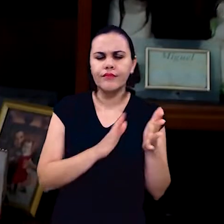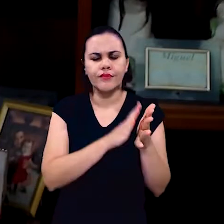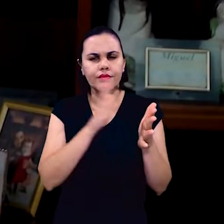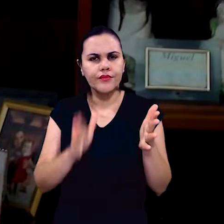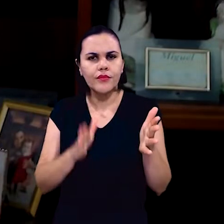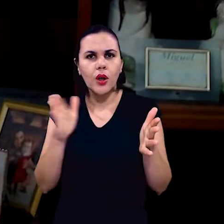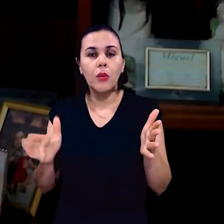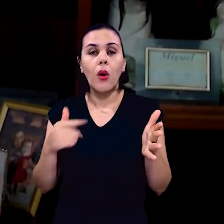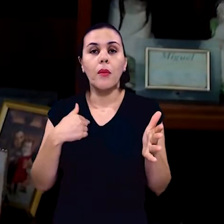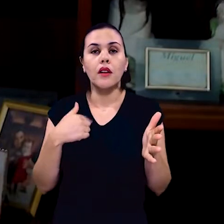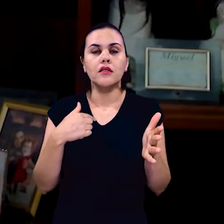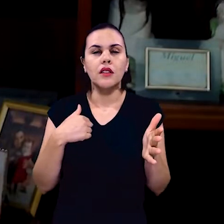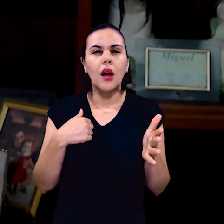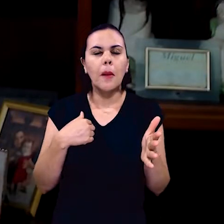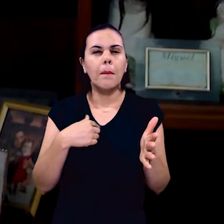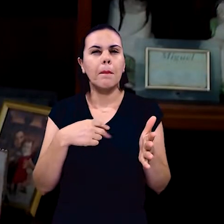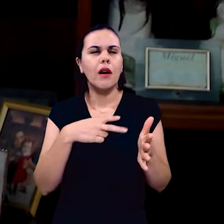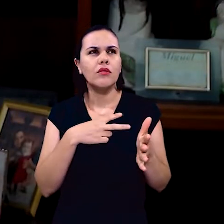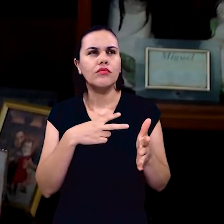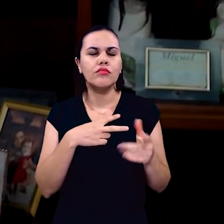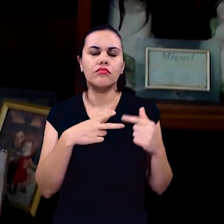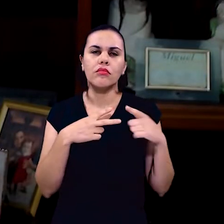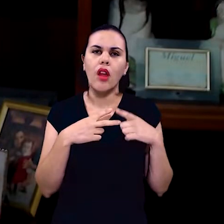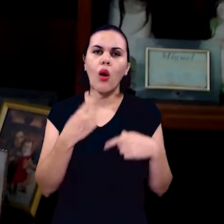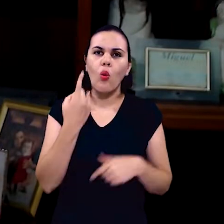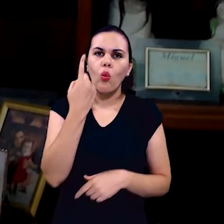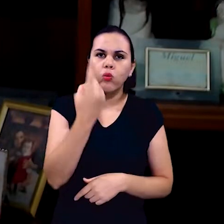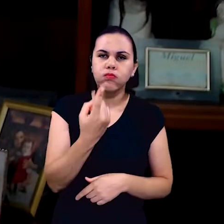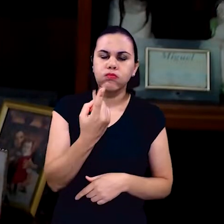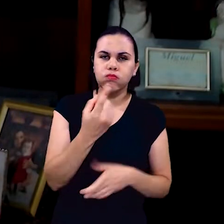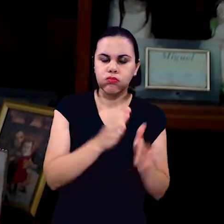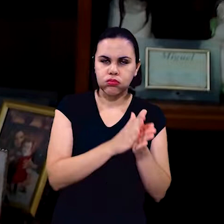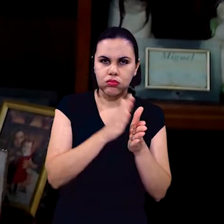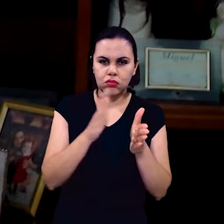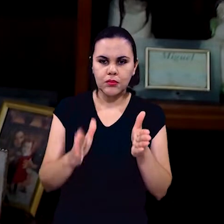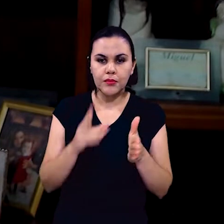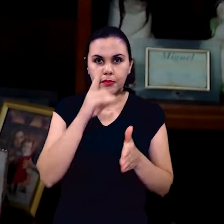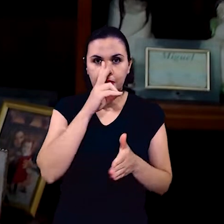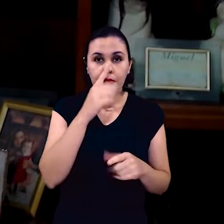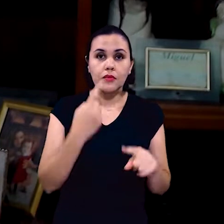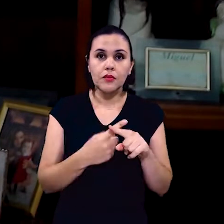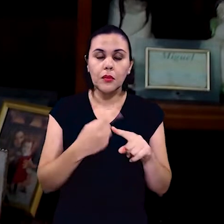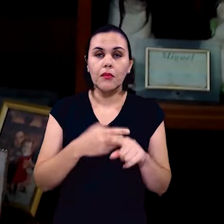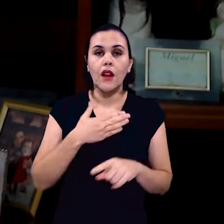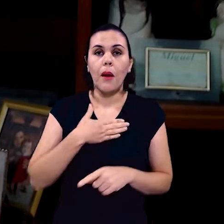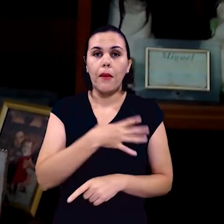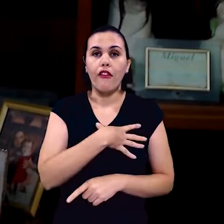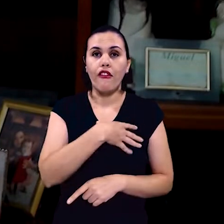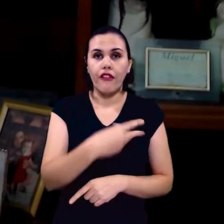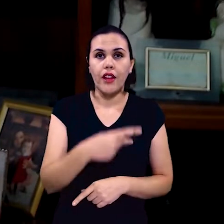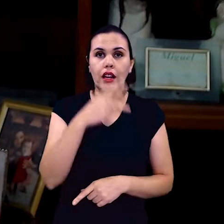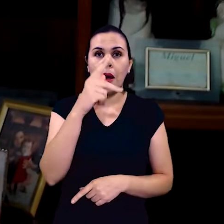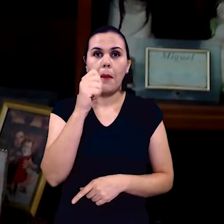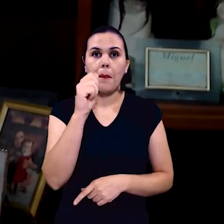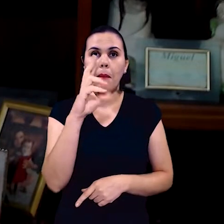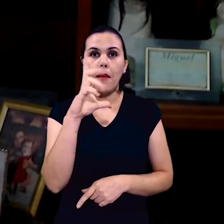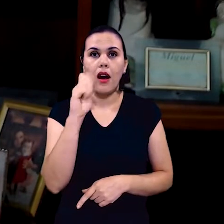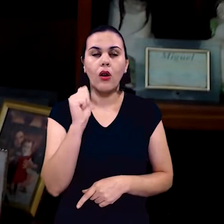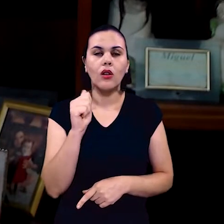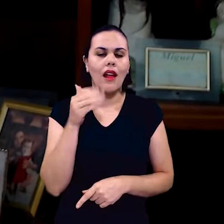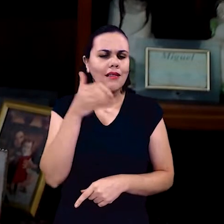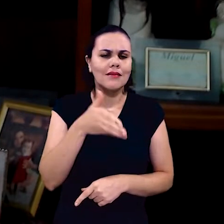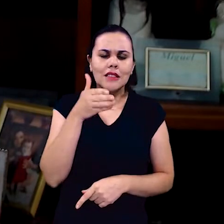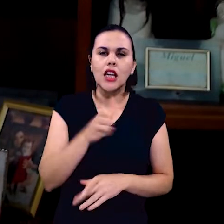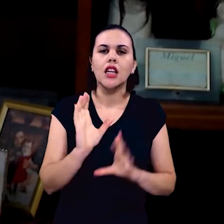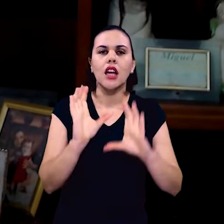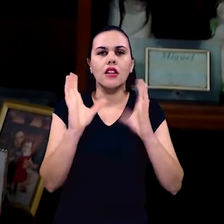né? Vários momentos. Eu particularmente tenho um momento muito forte, né? Porque a minha filha Paula, ela